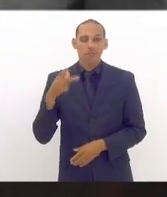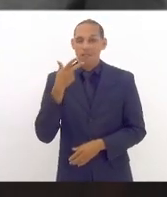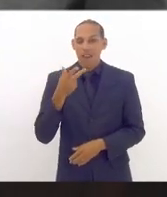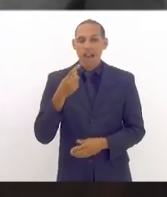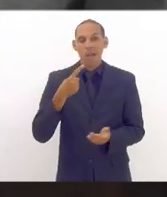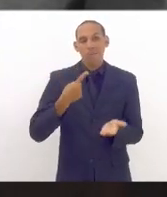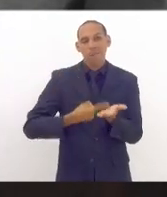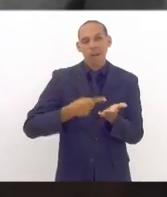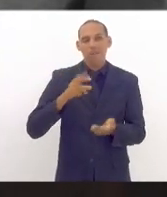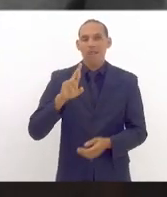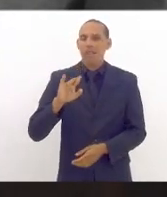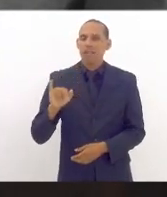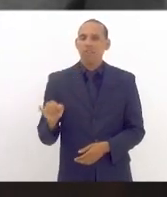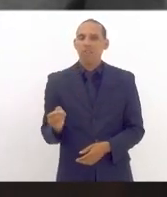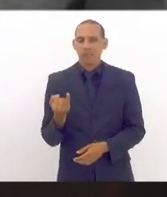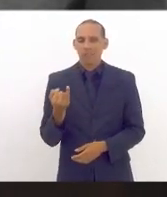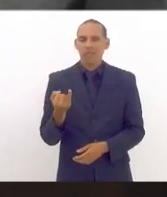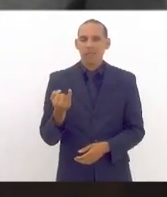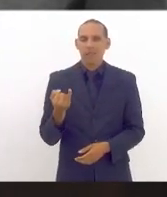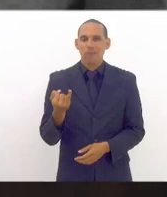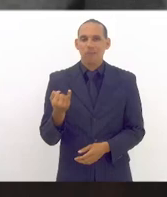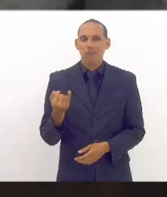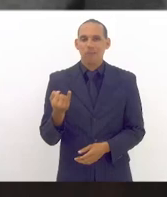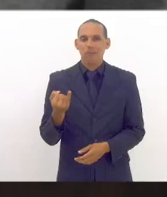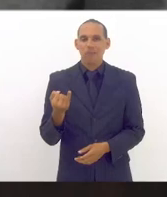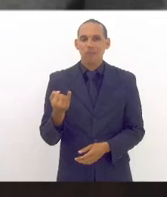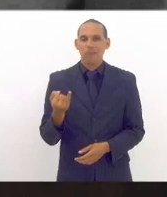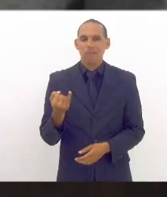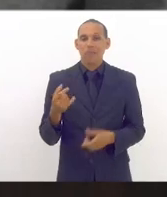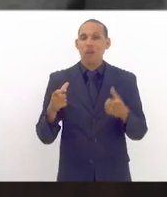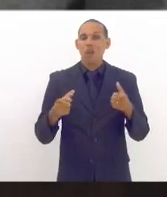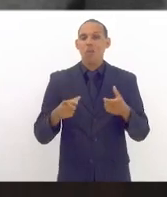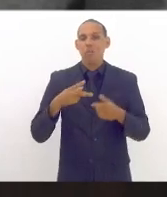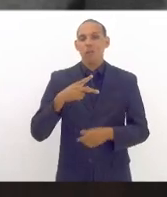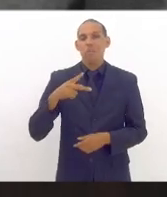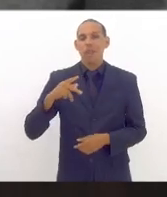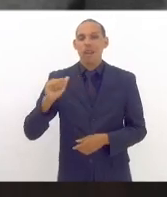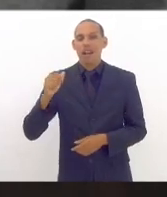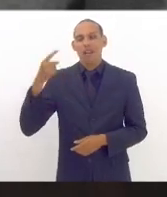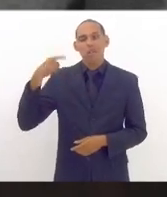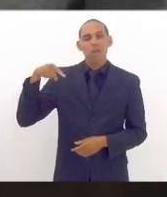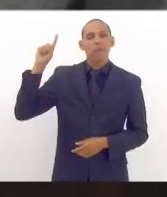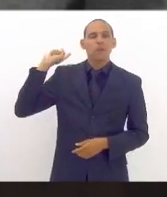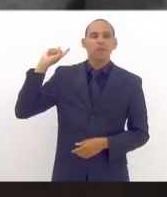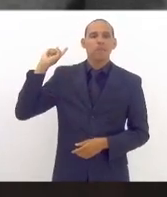RJ que esteve lá no PPA anterior